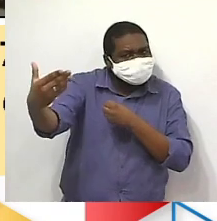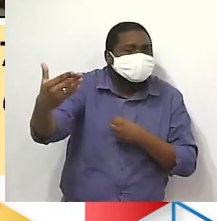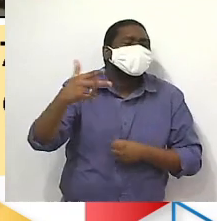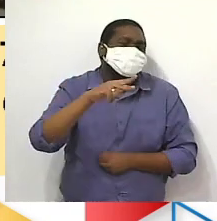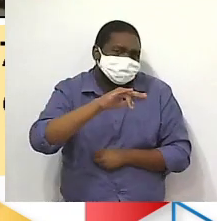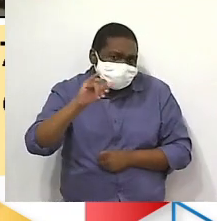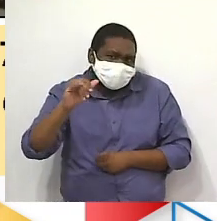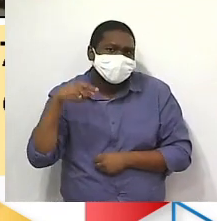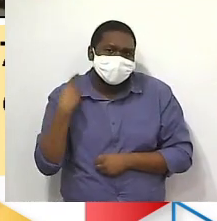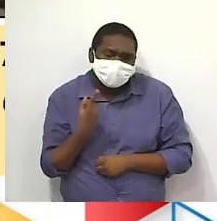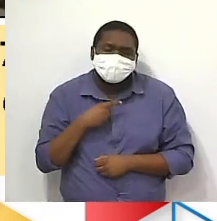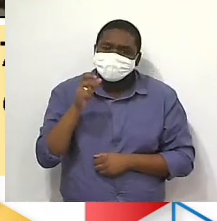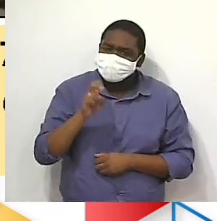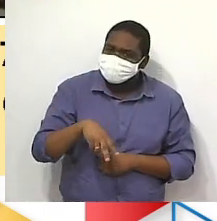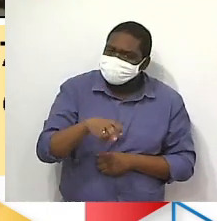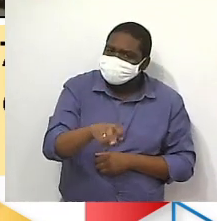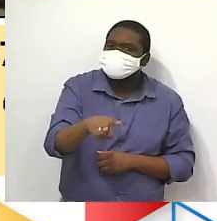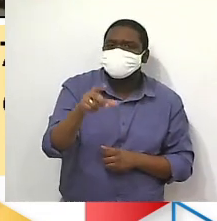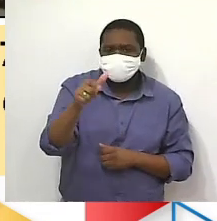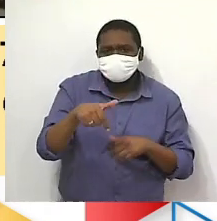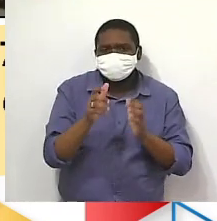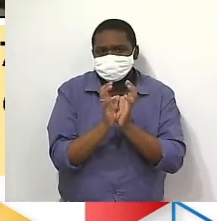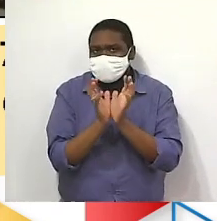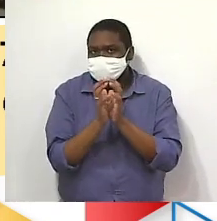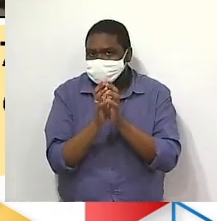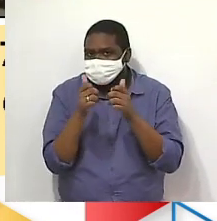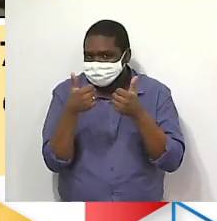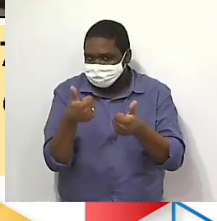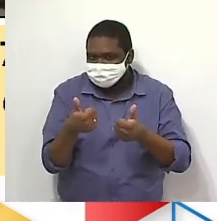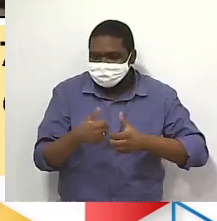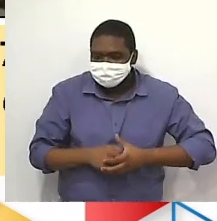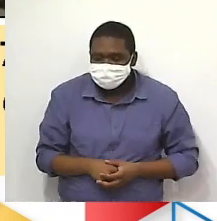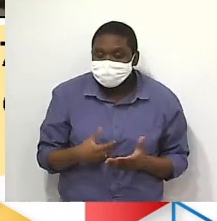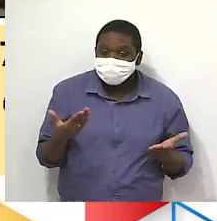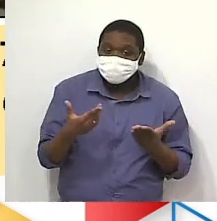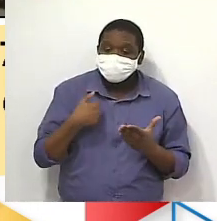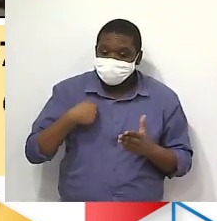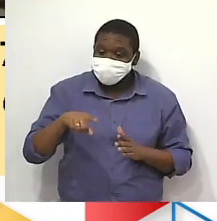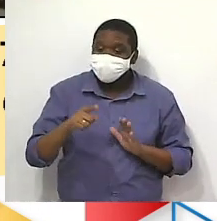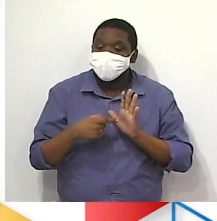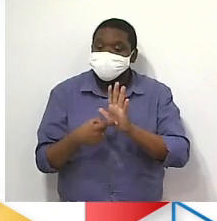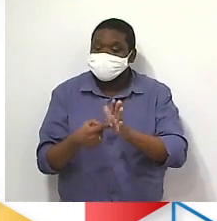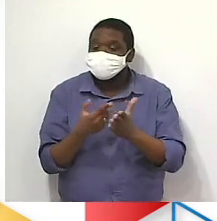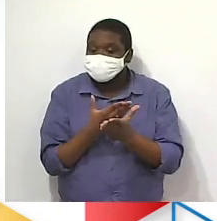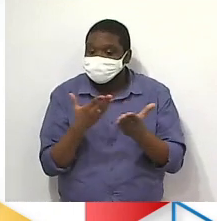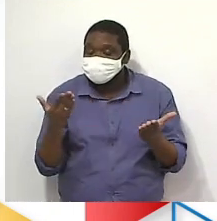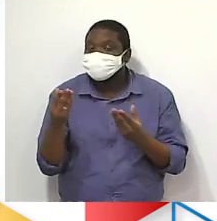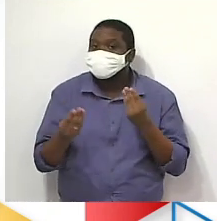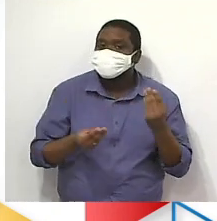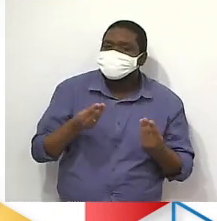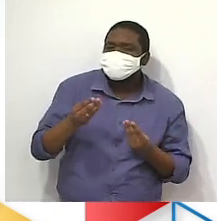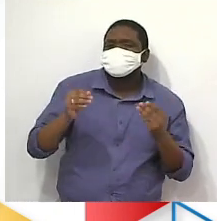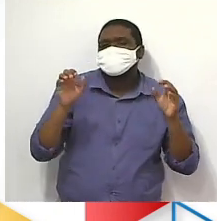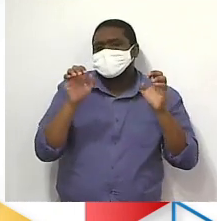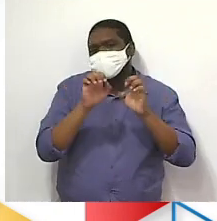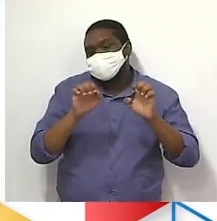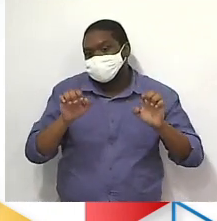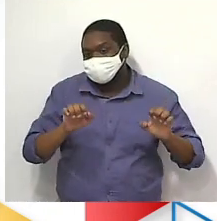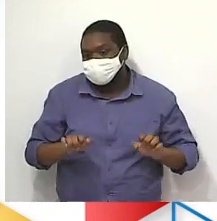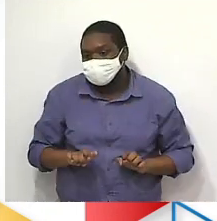gente passear muito pelo Recife aí, tá bom? Então segue comigo que agora eu vou mostrar para vocês a estrutura